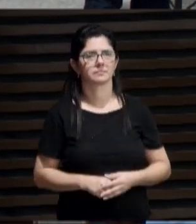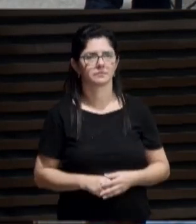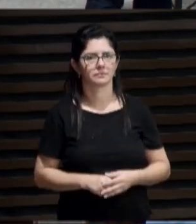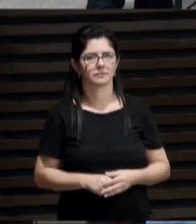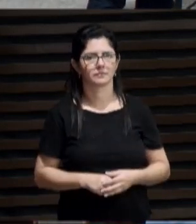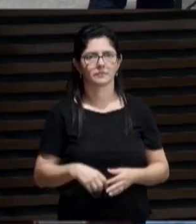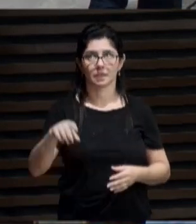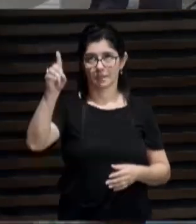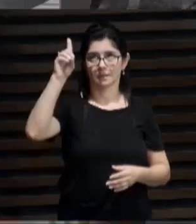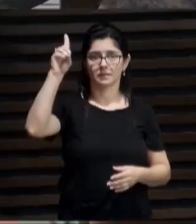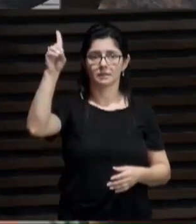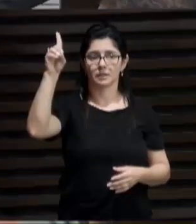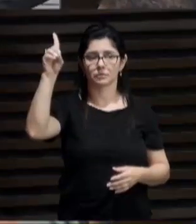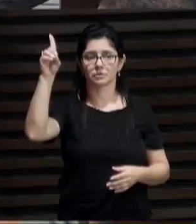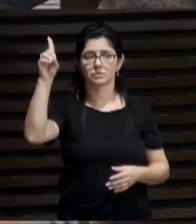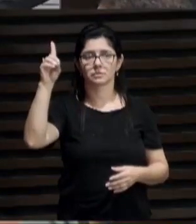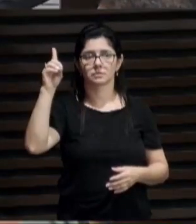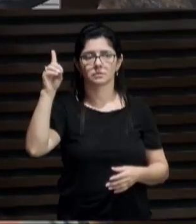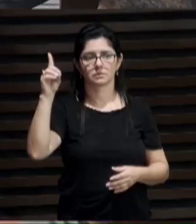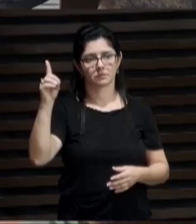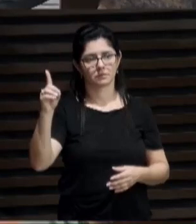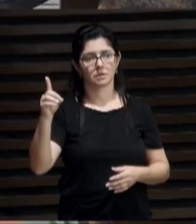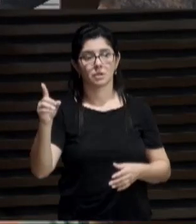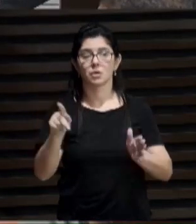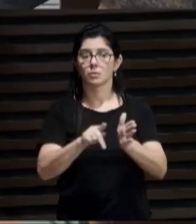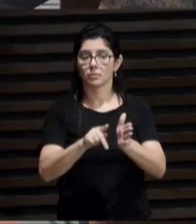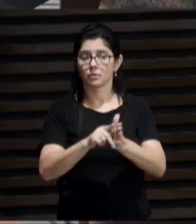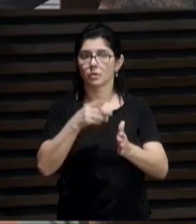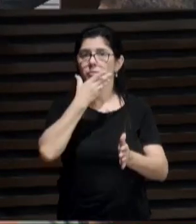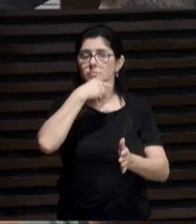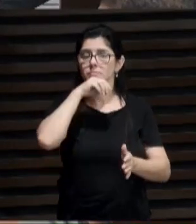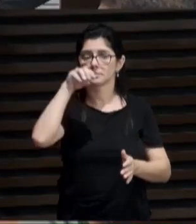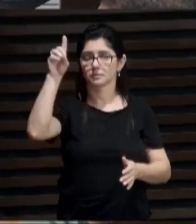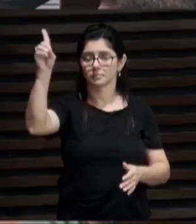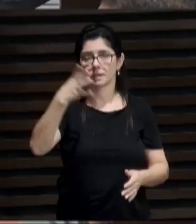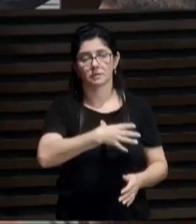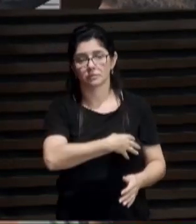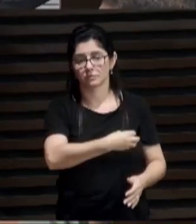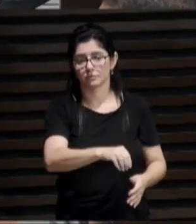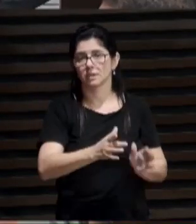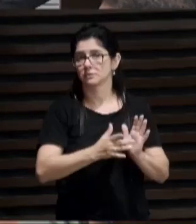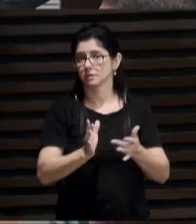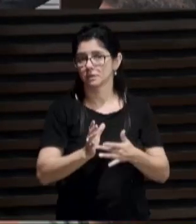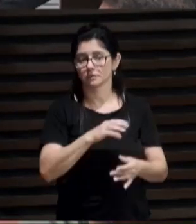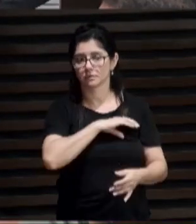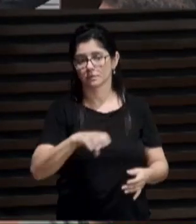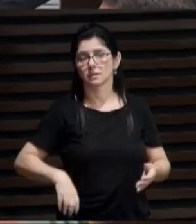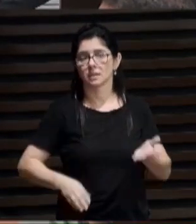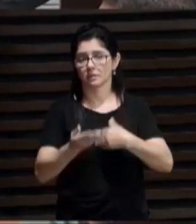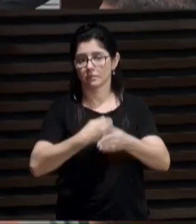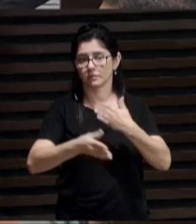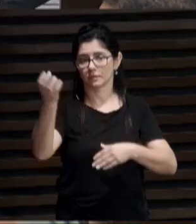Ele que nos fez, o próprio Pai, no seu Filho Jesus Cristo, pela revelação do Espírito Santo em